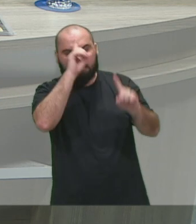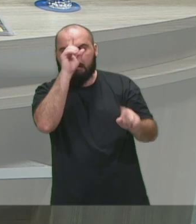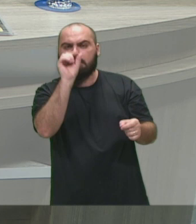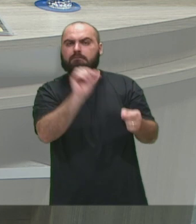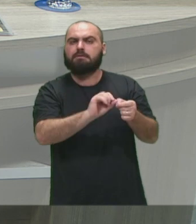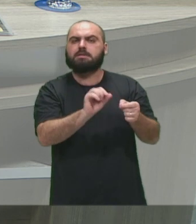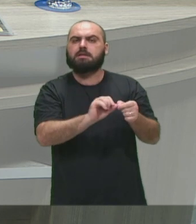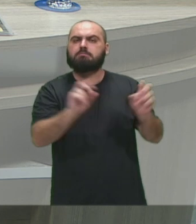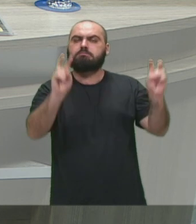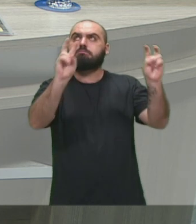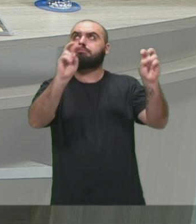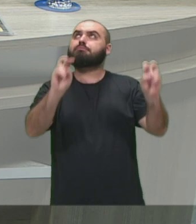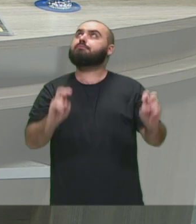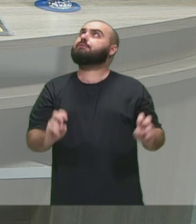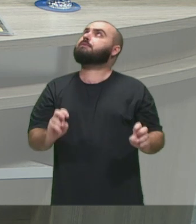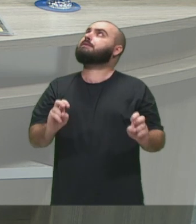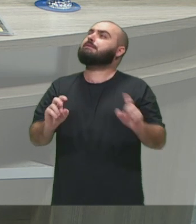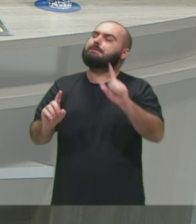dessa temática